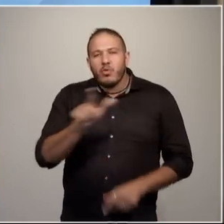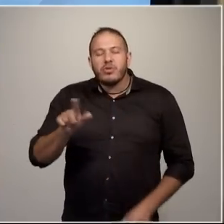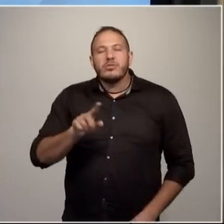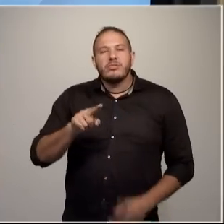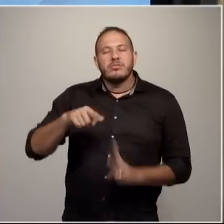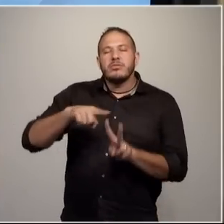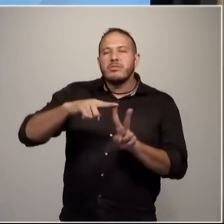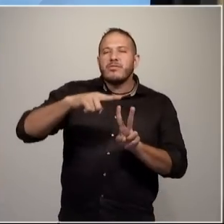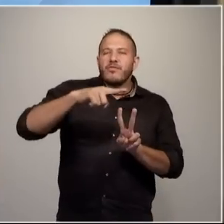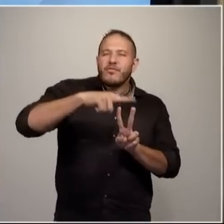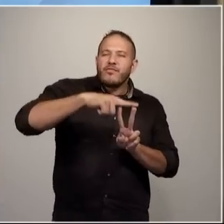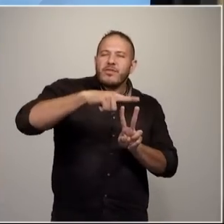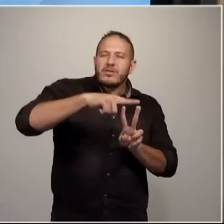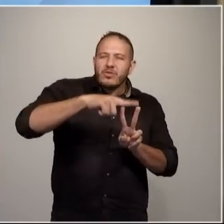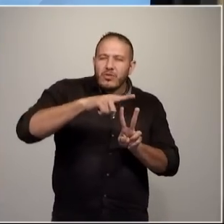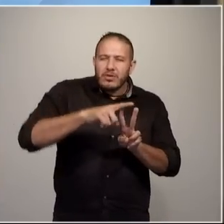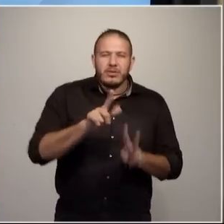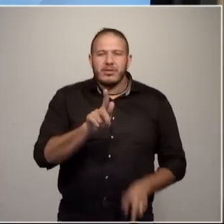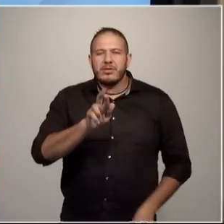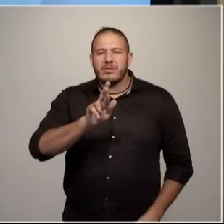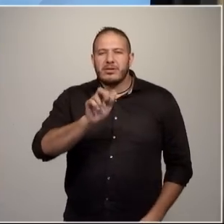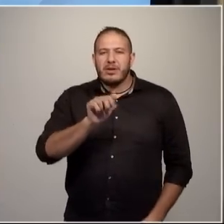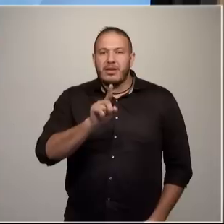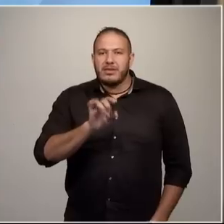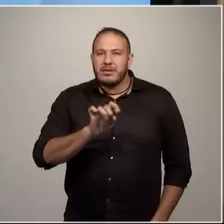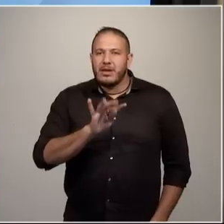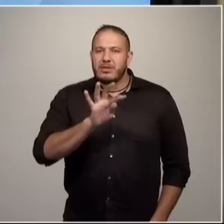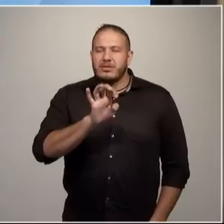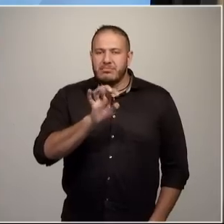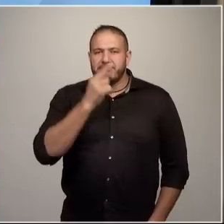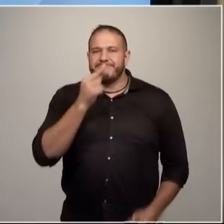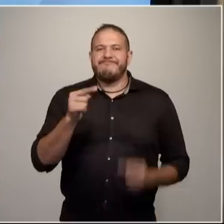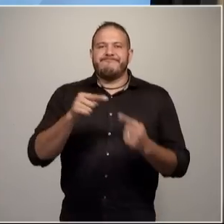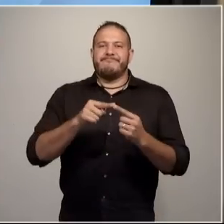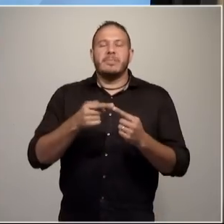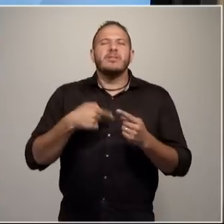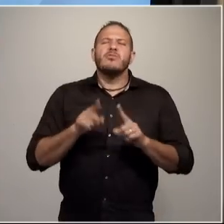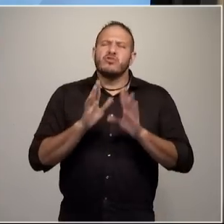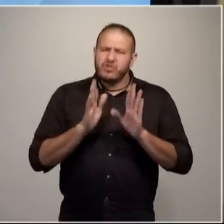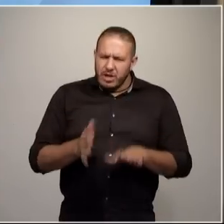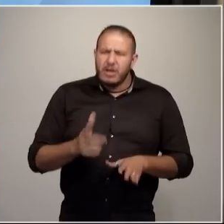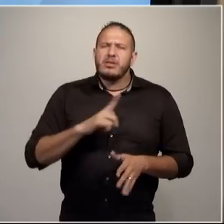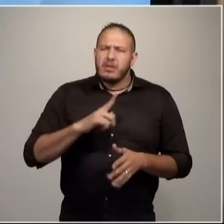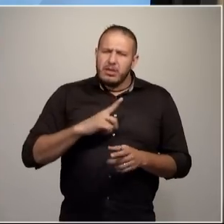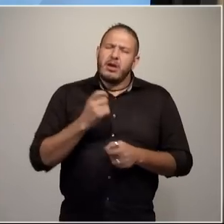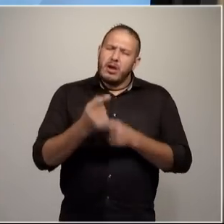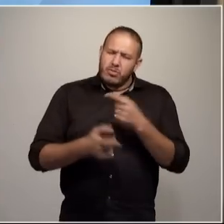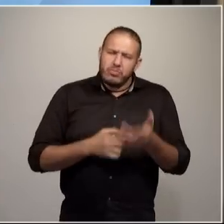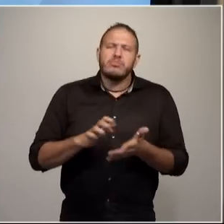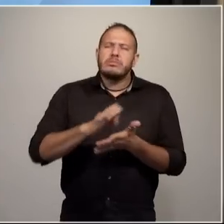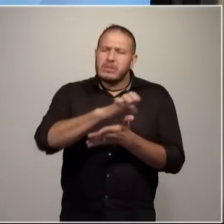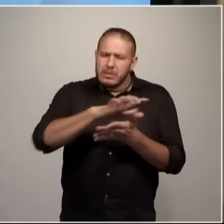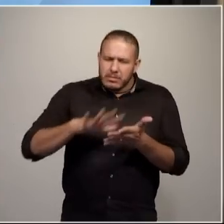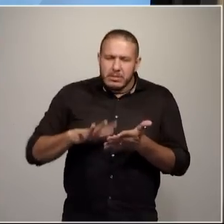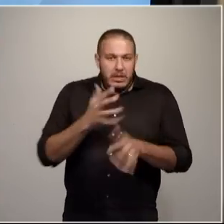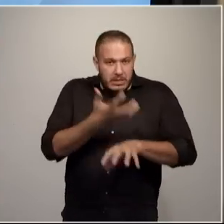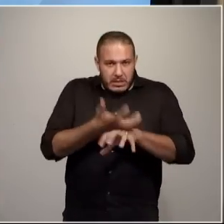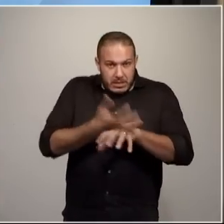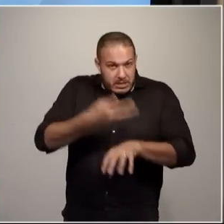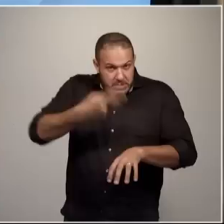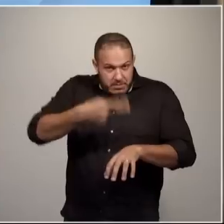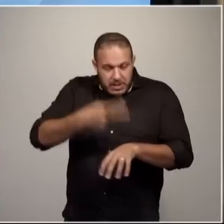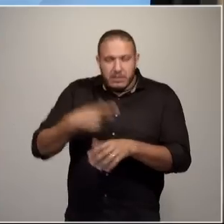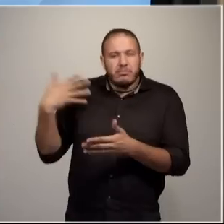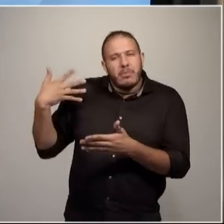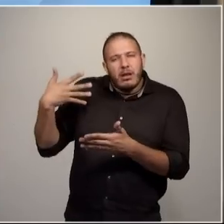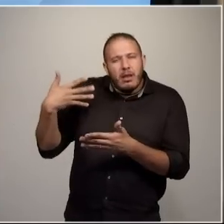é perpendicular à superfície de nível. Então a gente fez alguns exercícios desse tipo ao longo da disciplina.